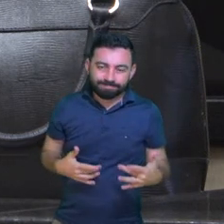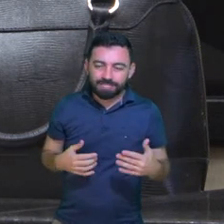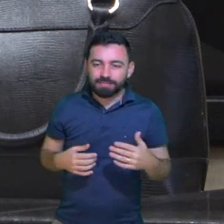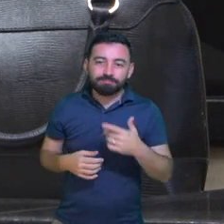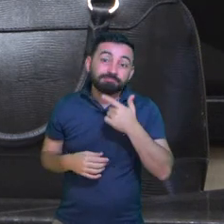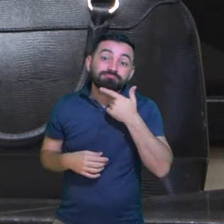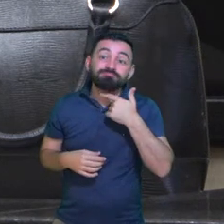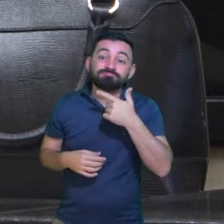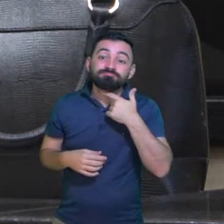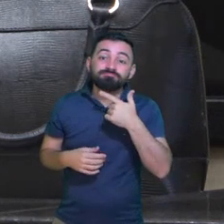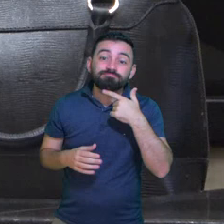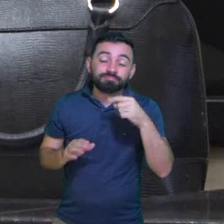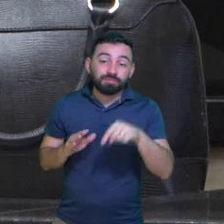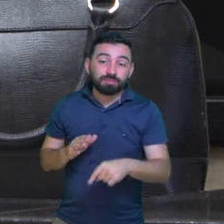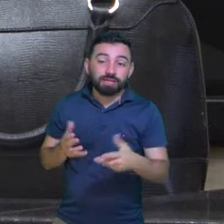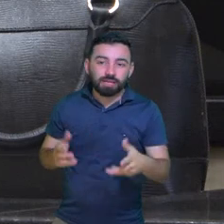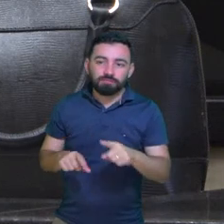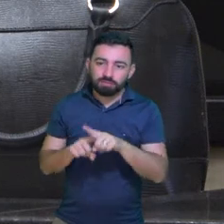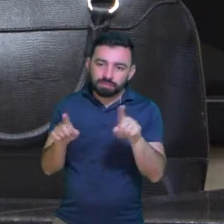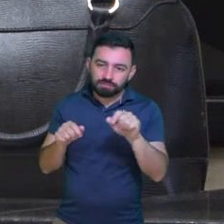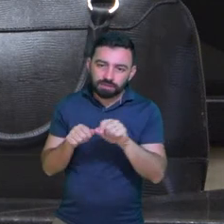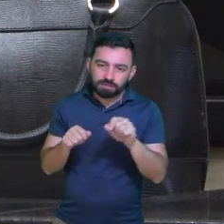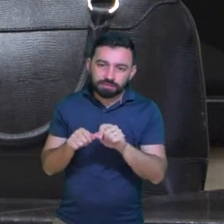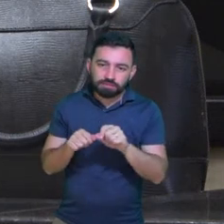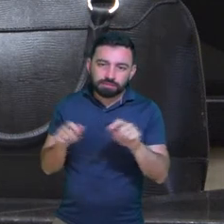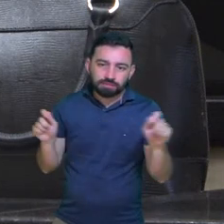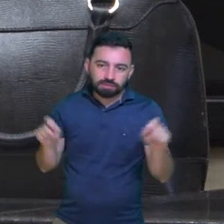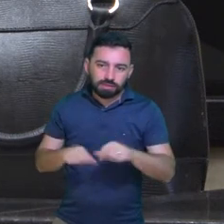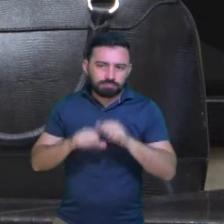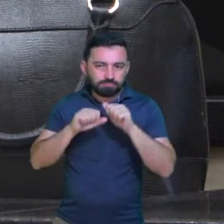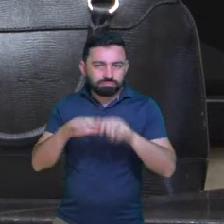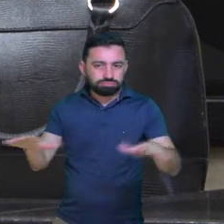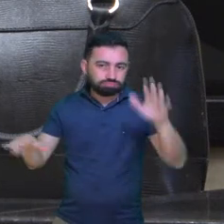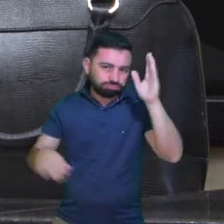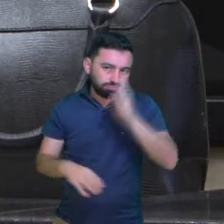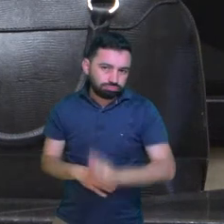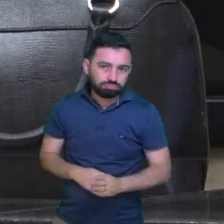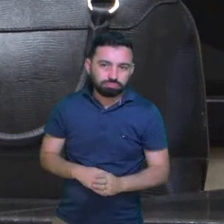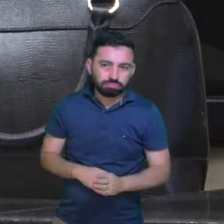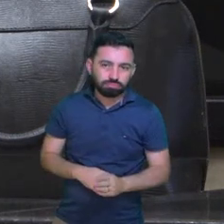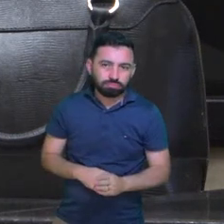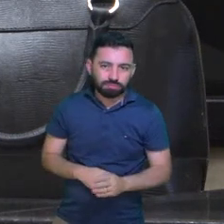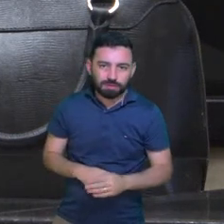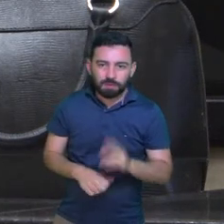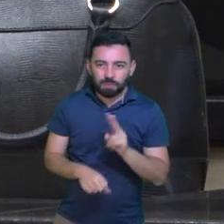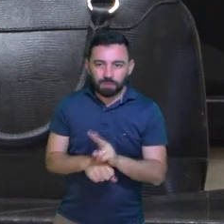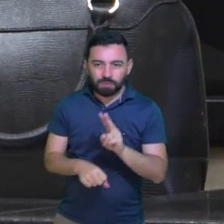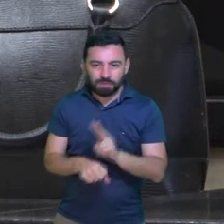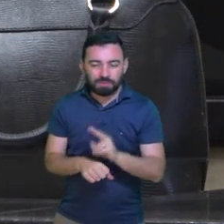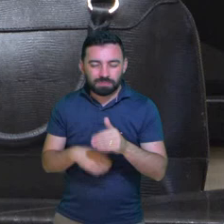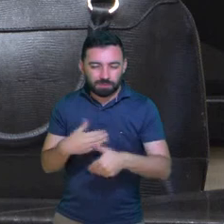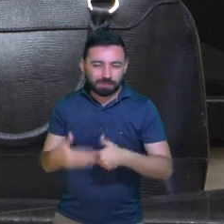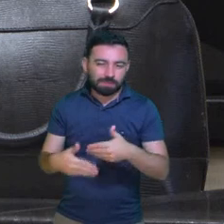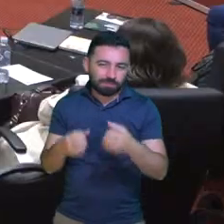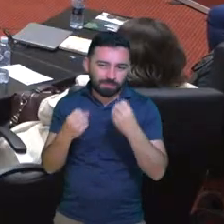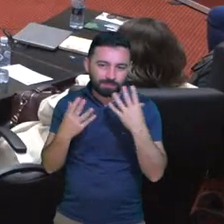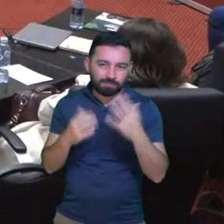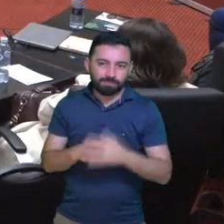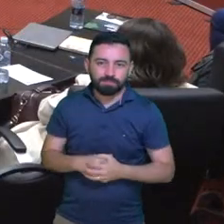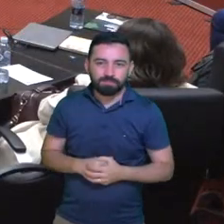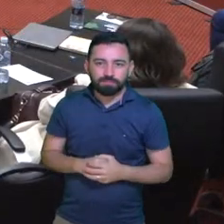profundo de que tudo que vocês façam aqui ecoem pelo Brasil todo então cuidem bem desse processo Obrigada viu